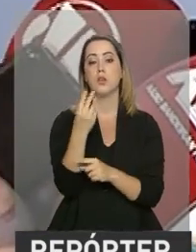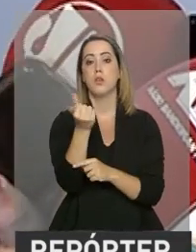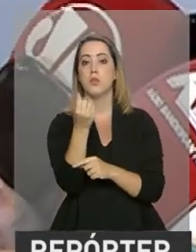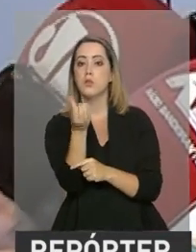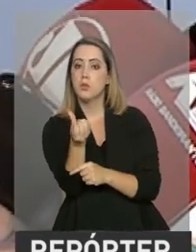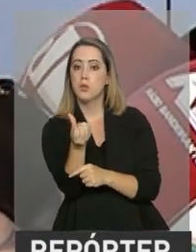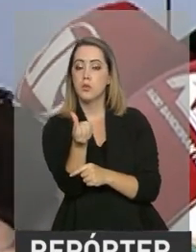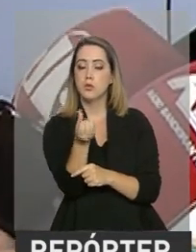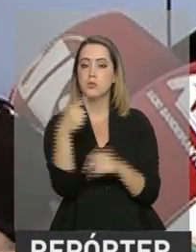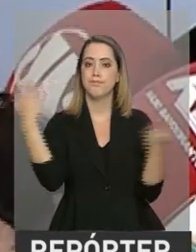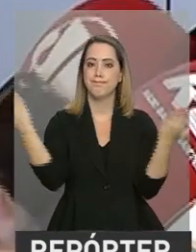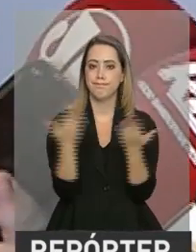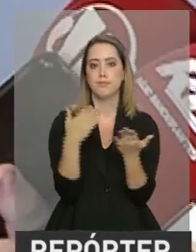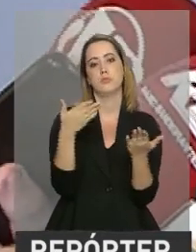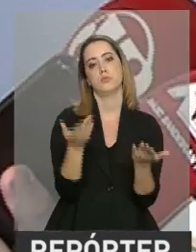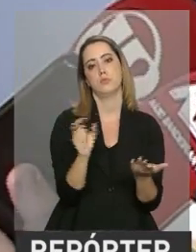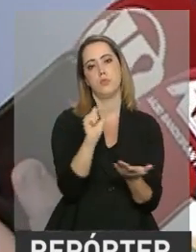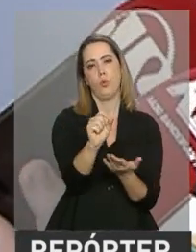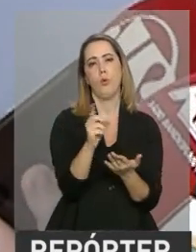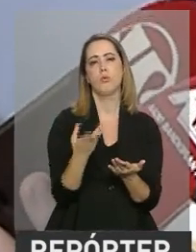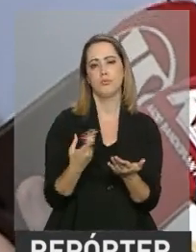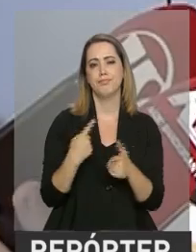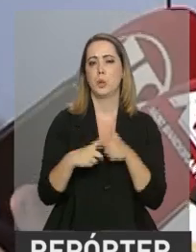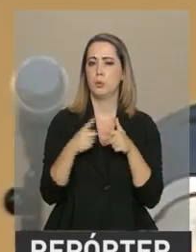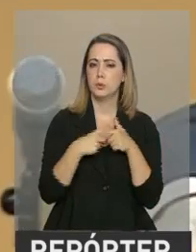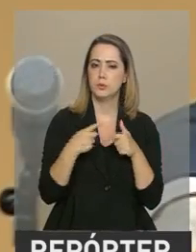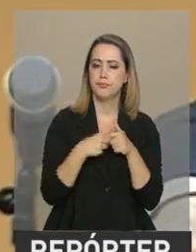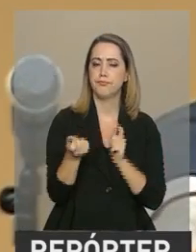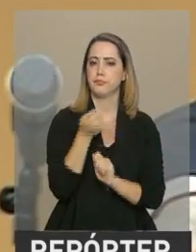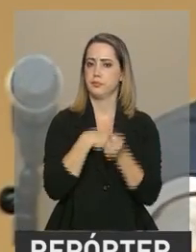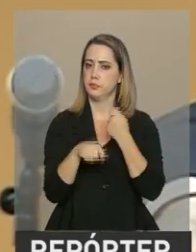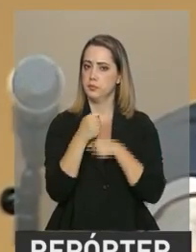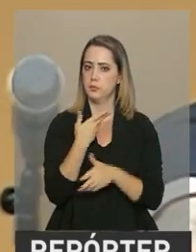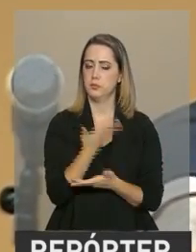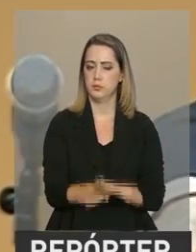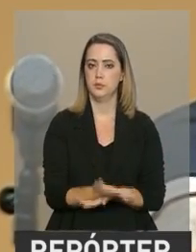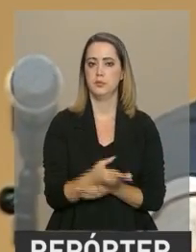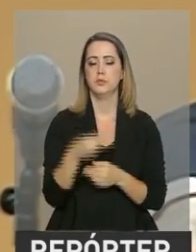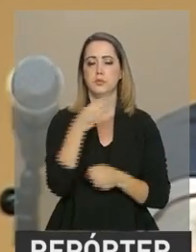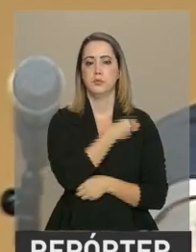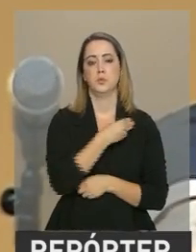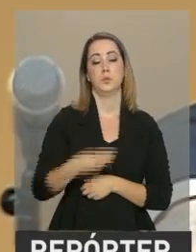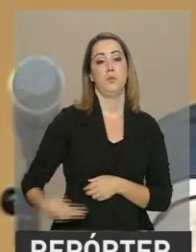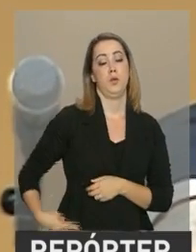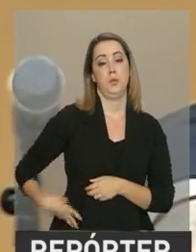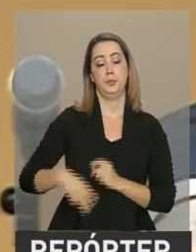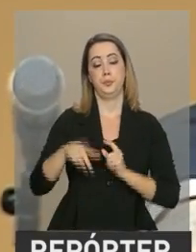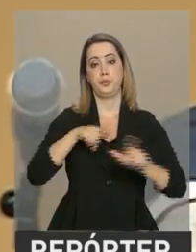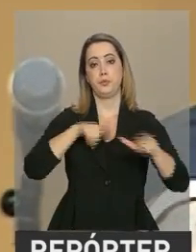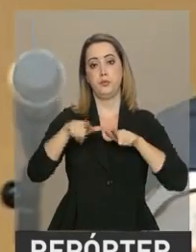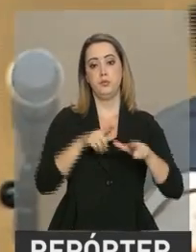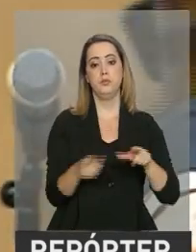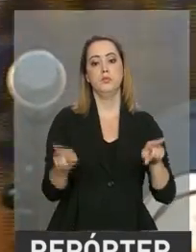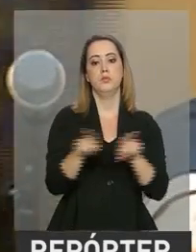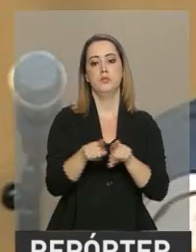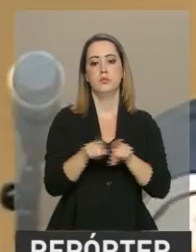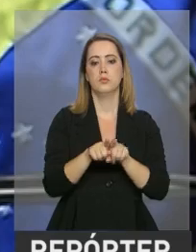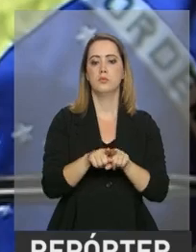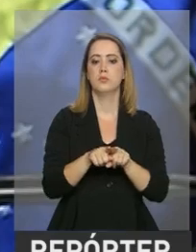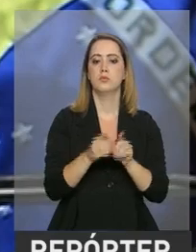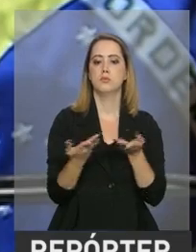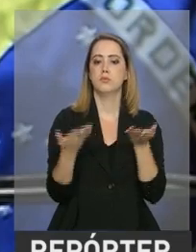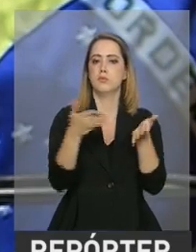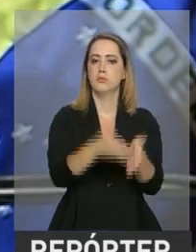até hoje. E isto é o que está gerando esta crise toda. O ministro do Trabalho, Ronaldo Nogueira, também participou do